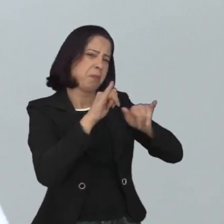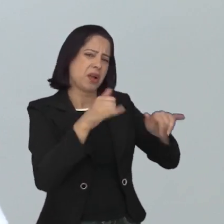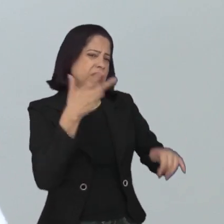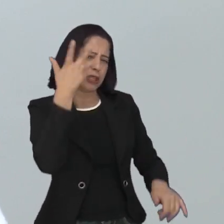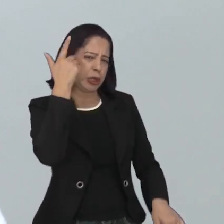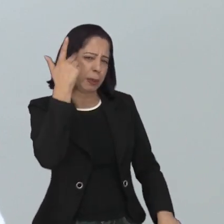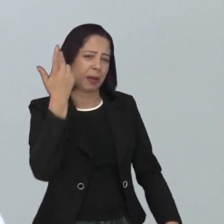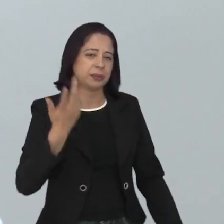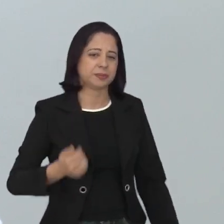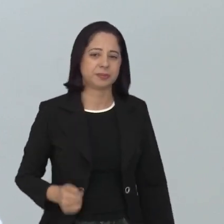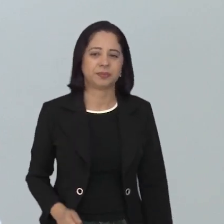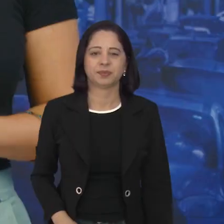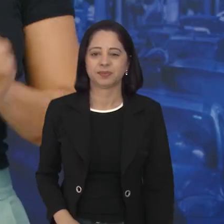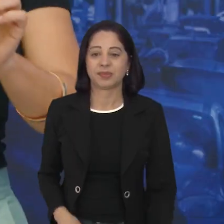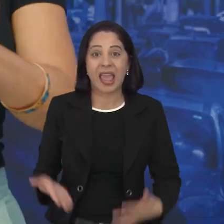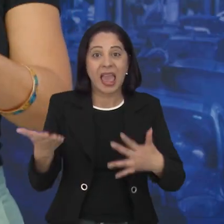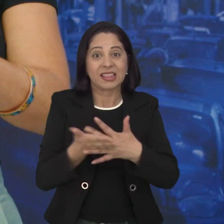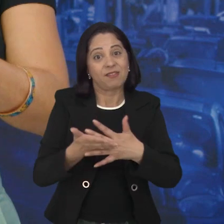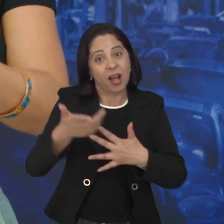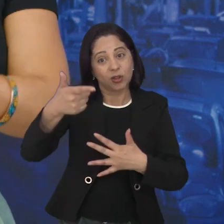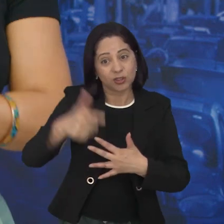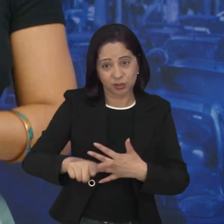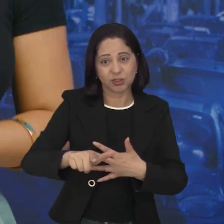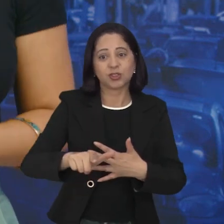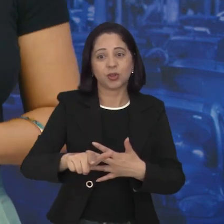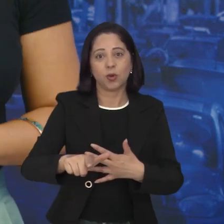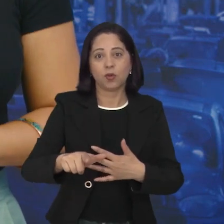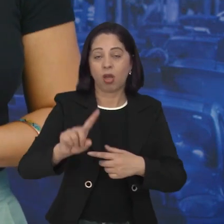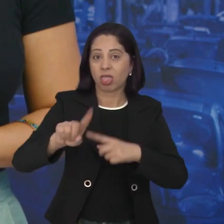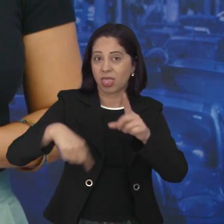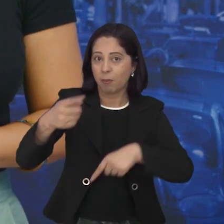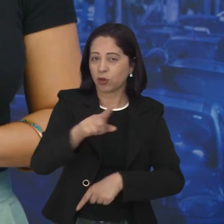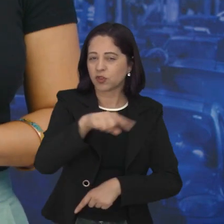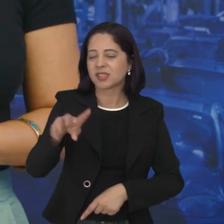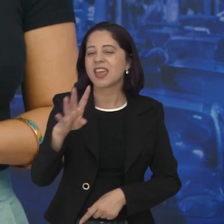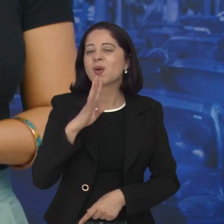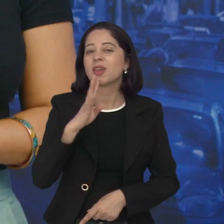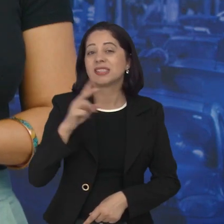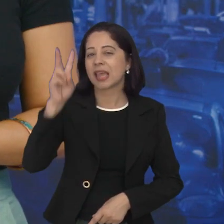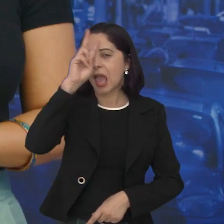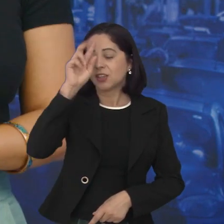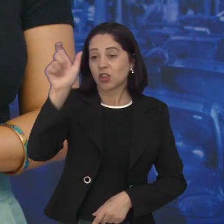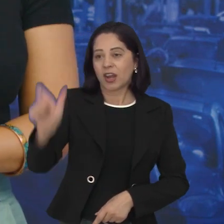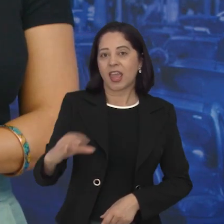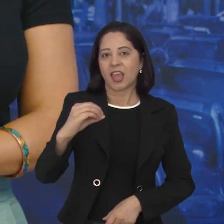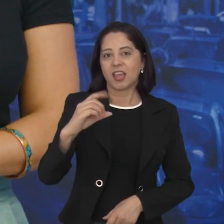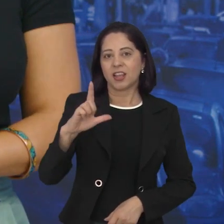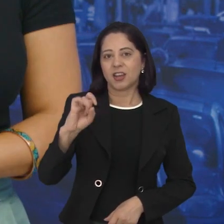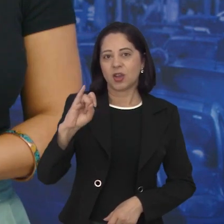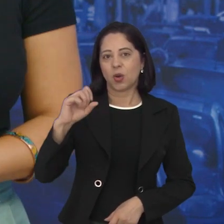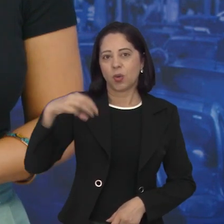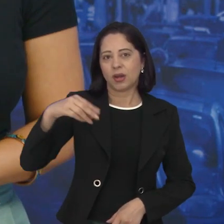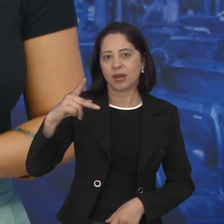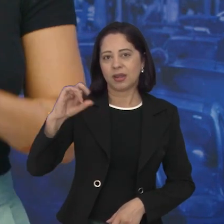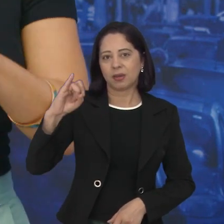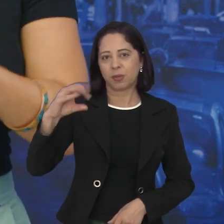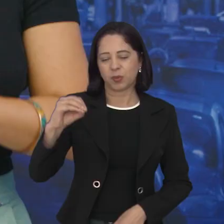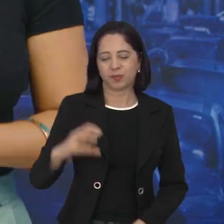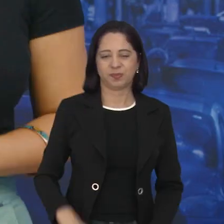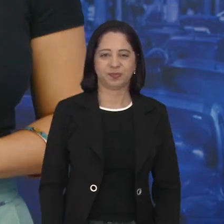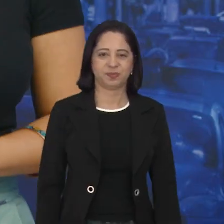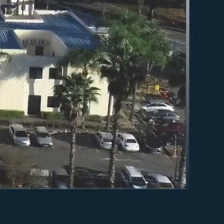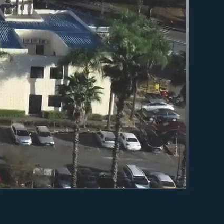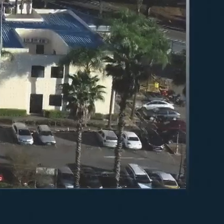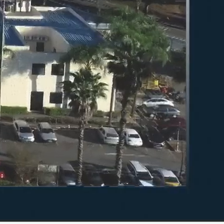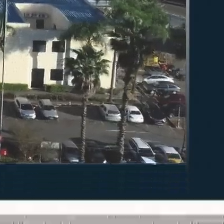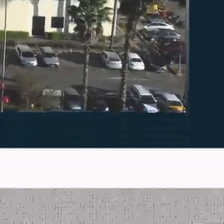propaganda é isso mais uma pausa aqui no ação parlamentar e no próximo bloco você vai conhecer a história de Olímpio Catão é já